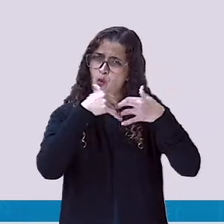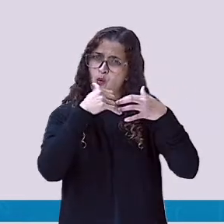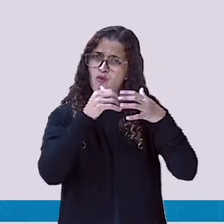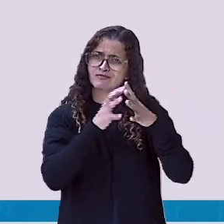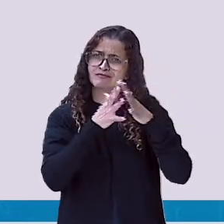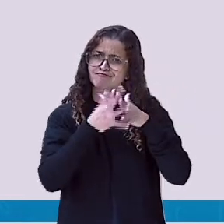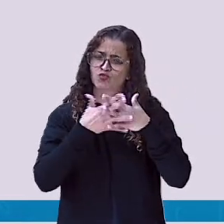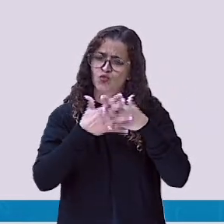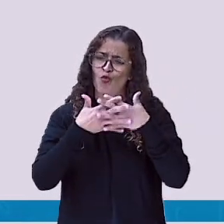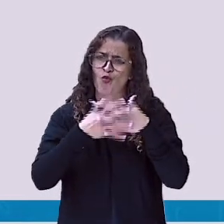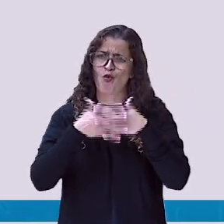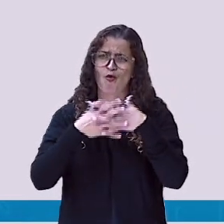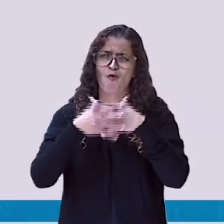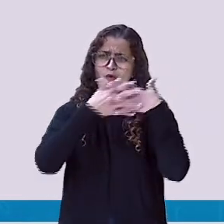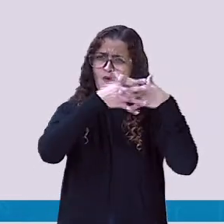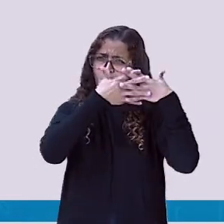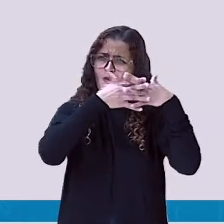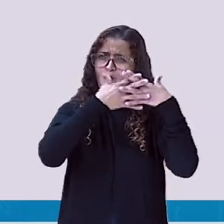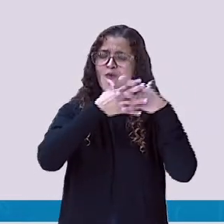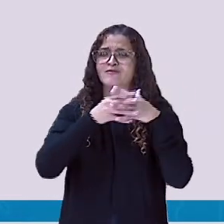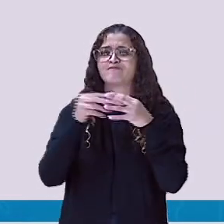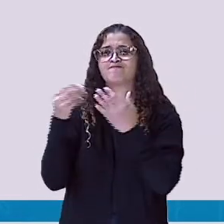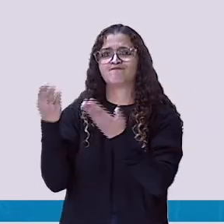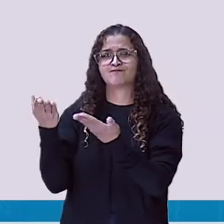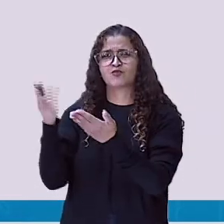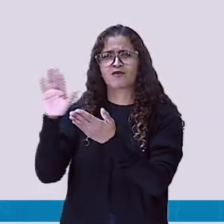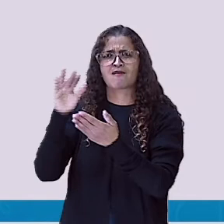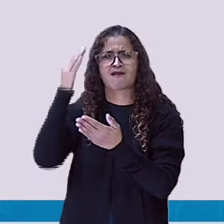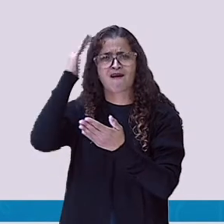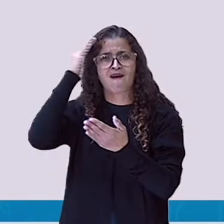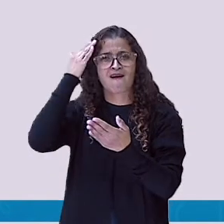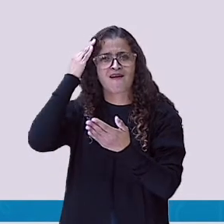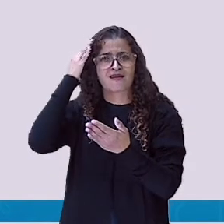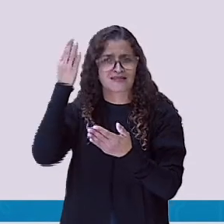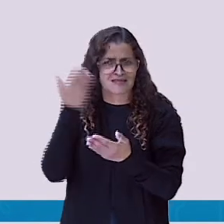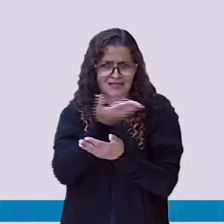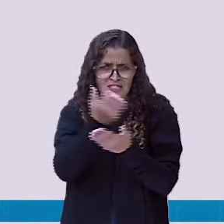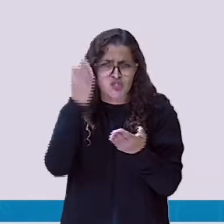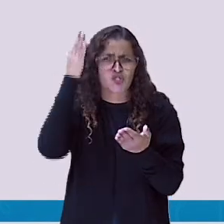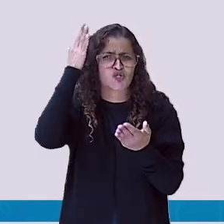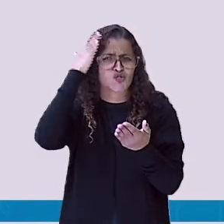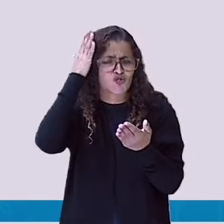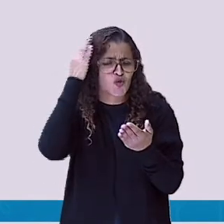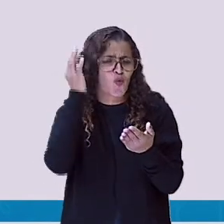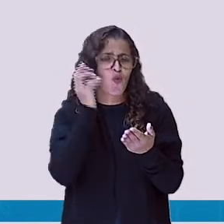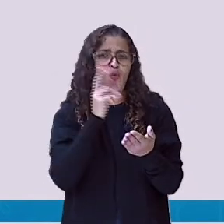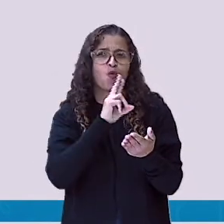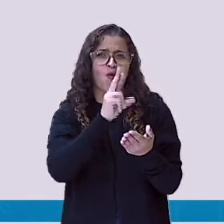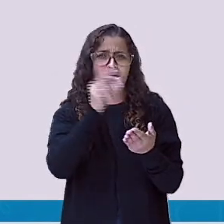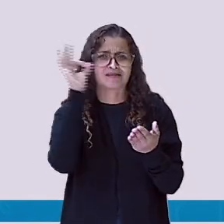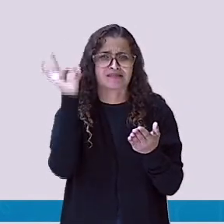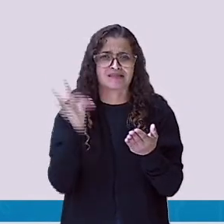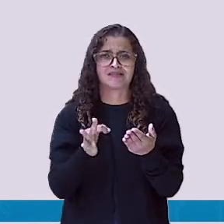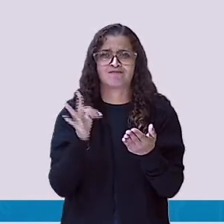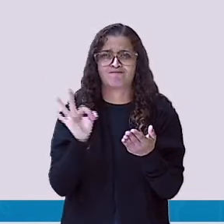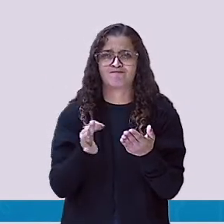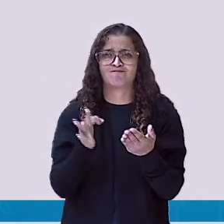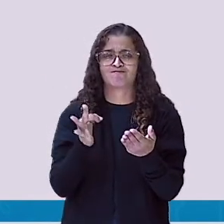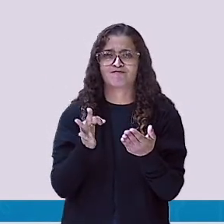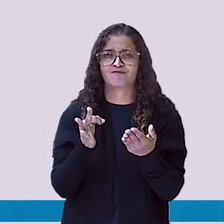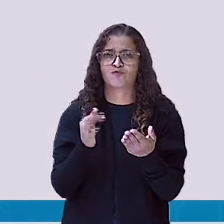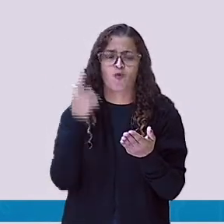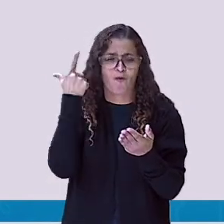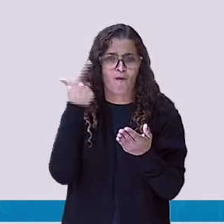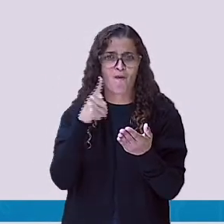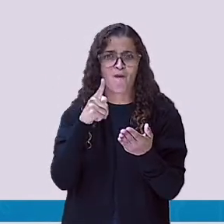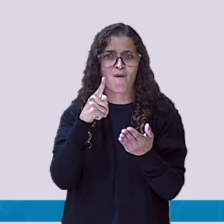fique confuso aqui para você, tá? Agora que você já sabe aí a resposta, que nós já chegamos aí ao